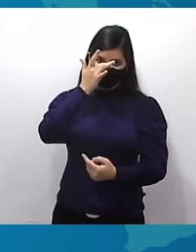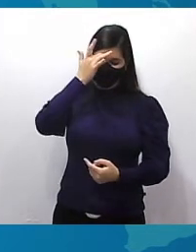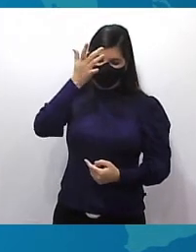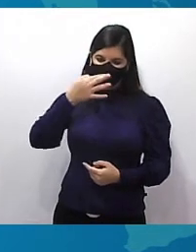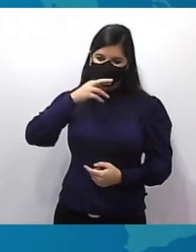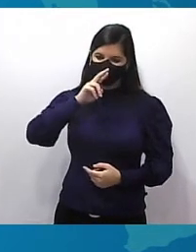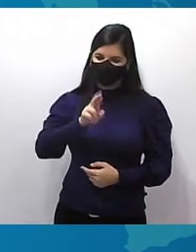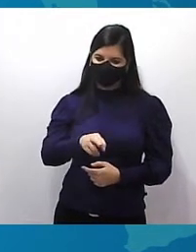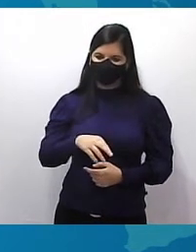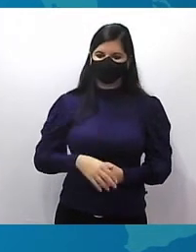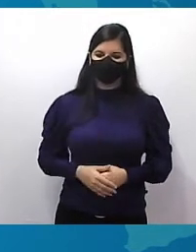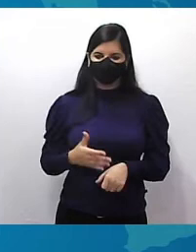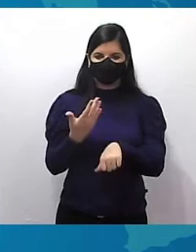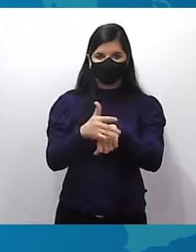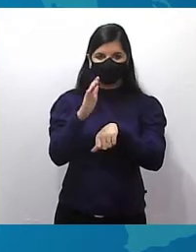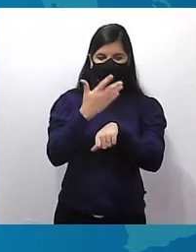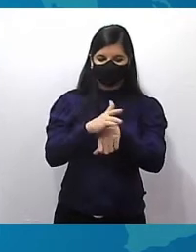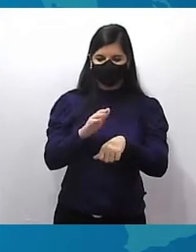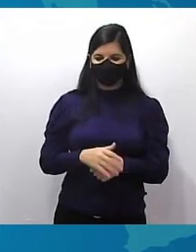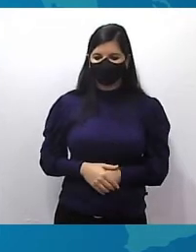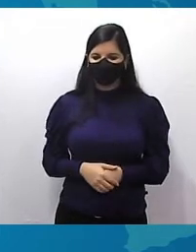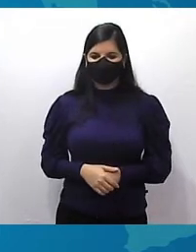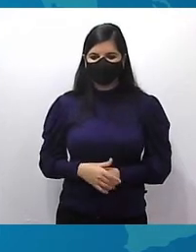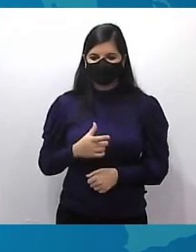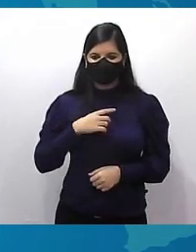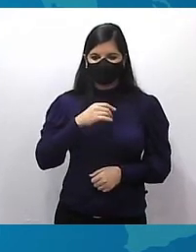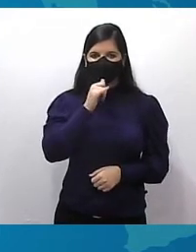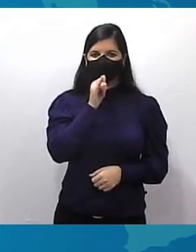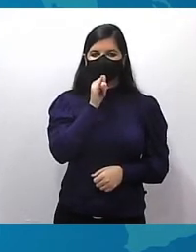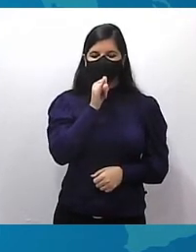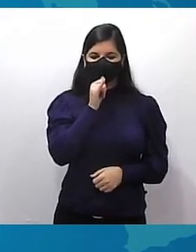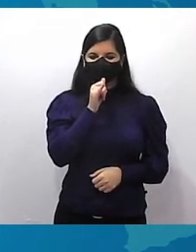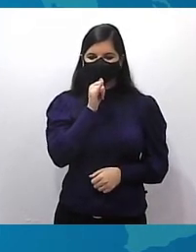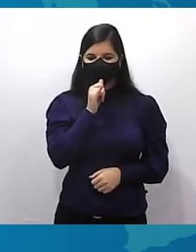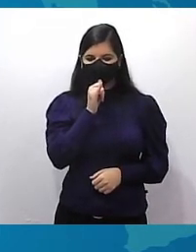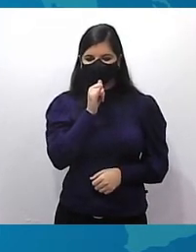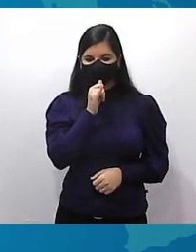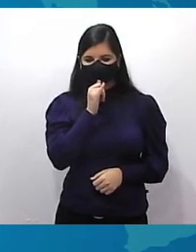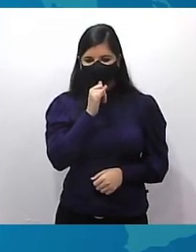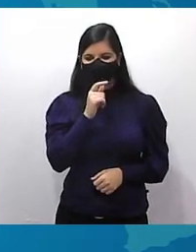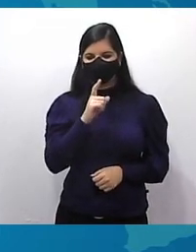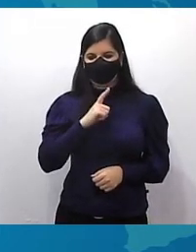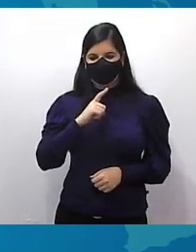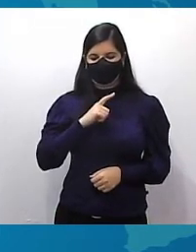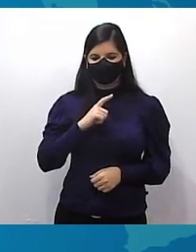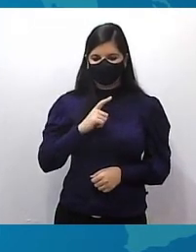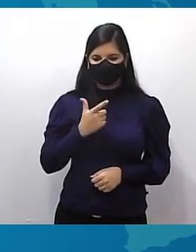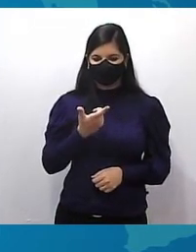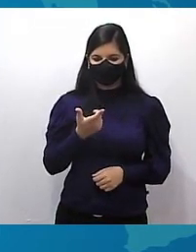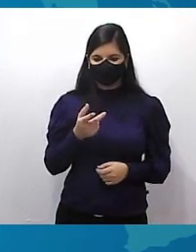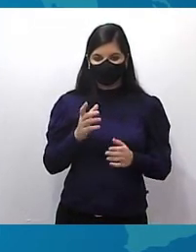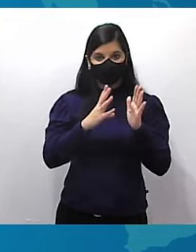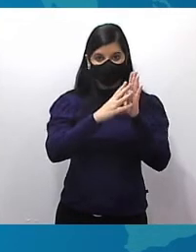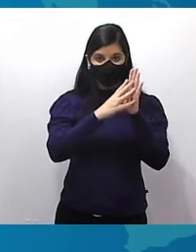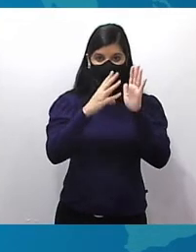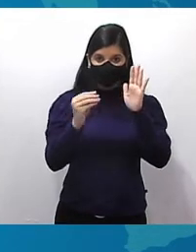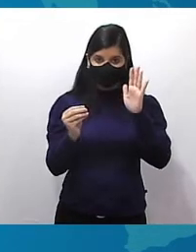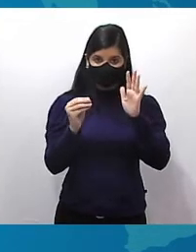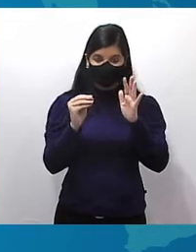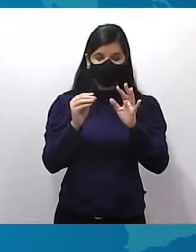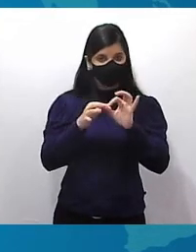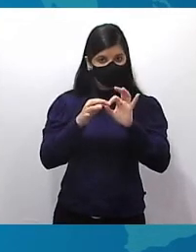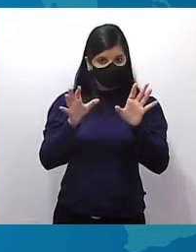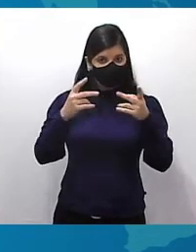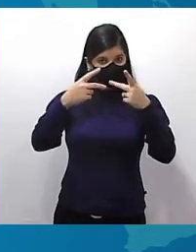da gente praticar. Esse aqui é o exemplo e na sequência a gente vai ver o modelo que eu vou deixar aí para vocês